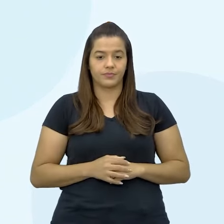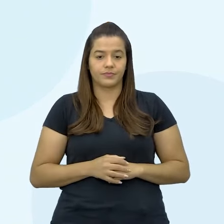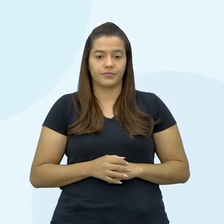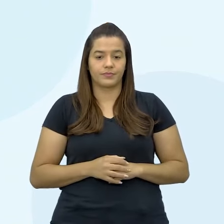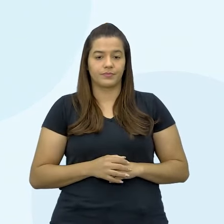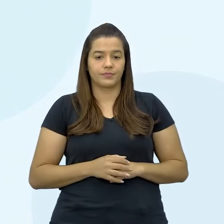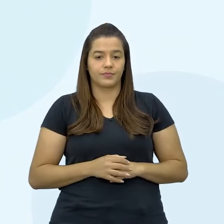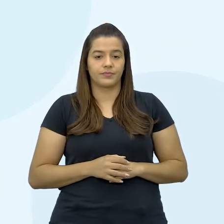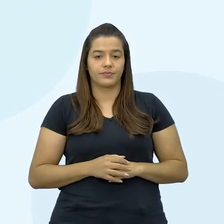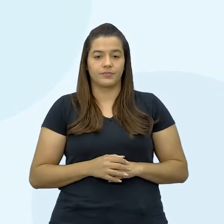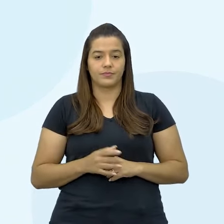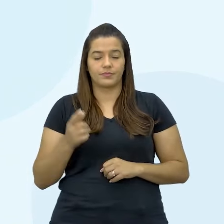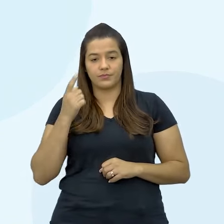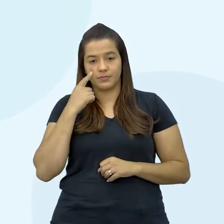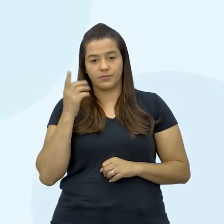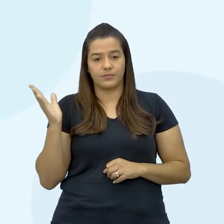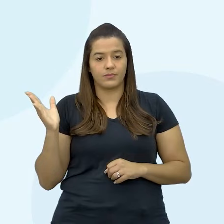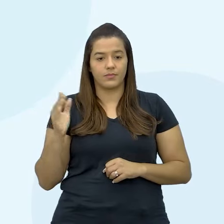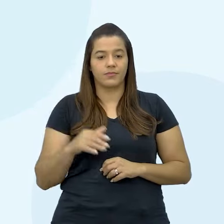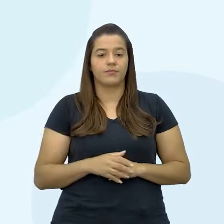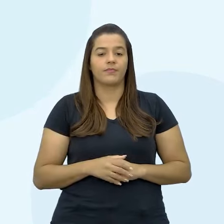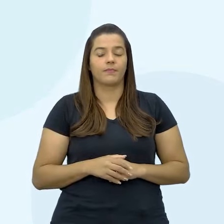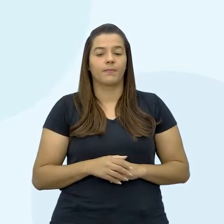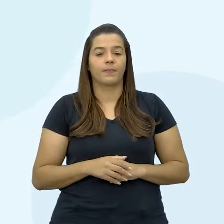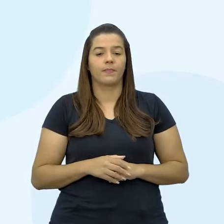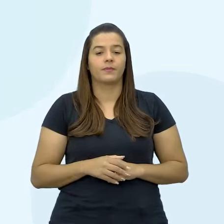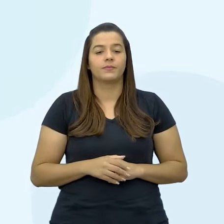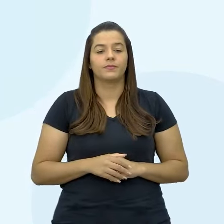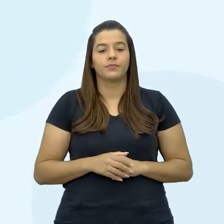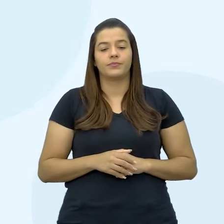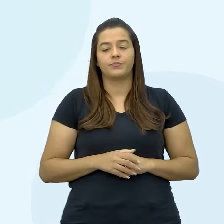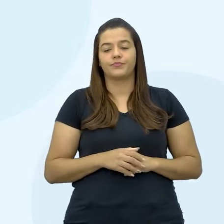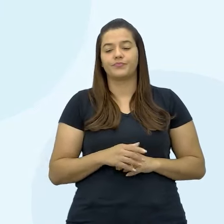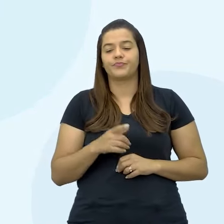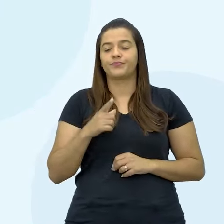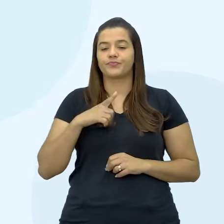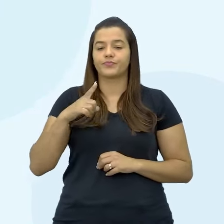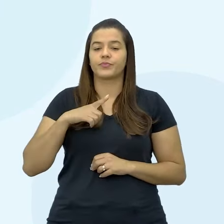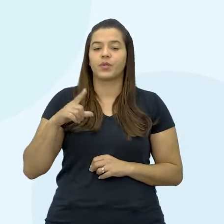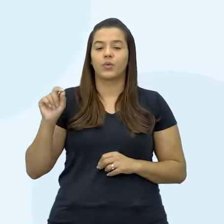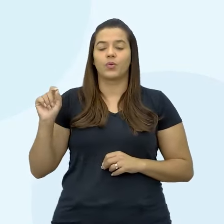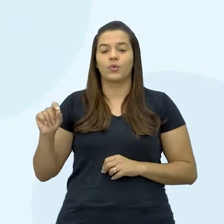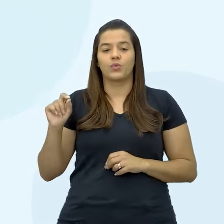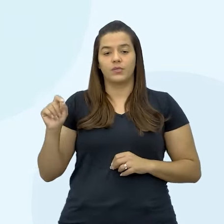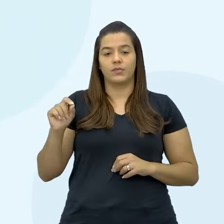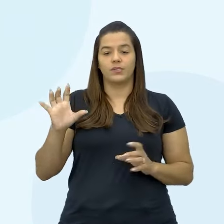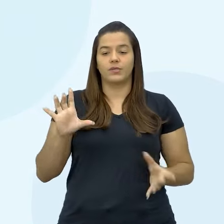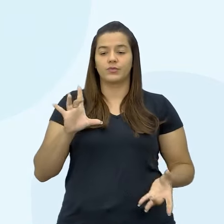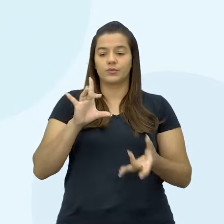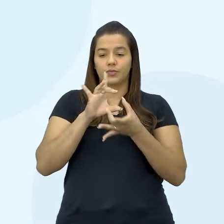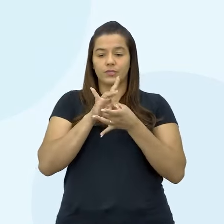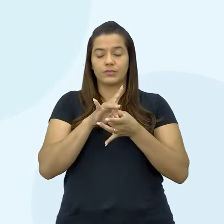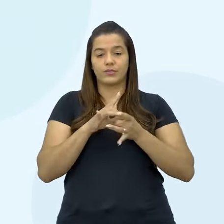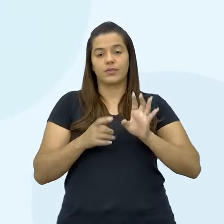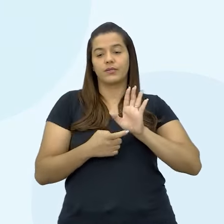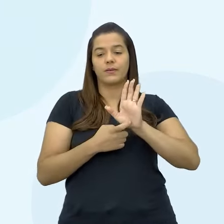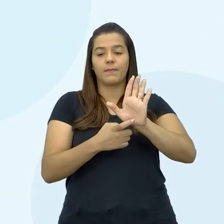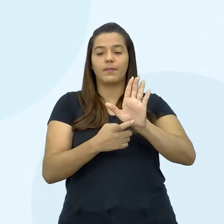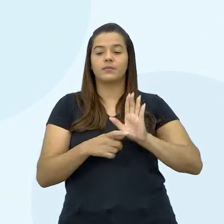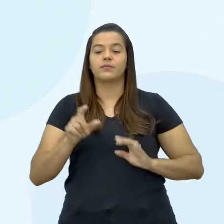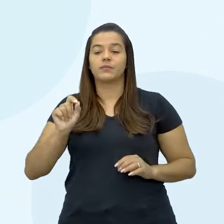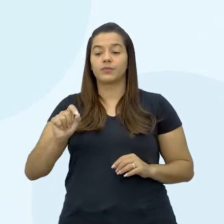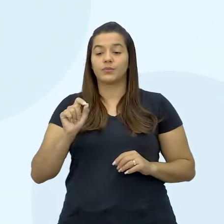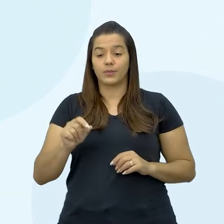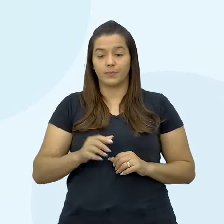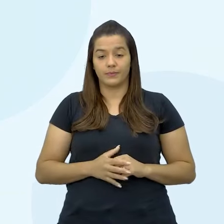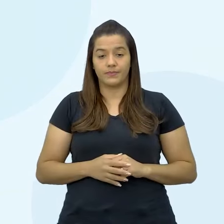Pode passar a próxima. Pode passar, por favor. Aqui, o que a conexão empreendedora está trazendo para a gente, né?